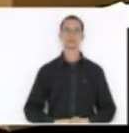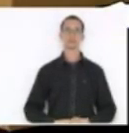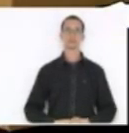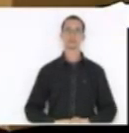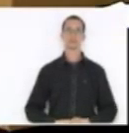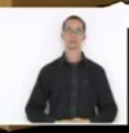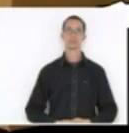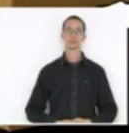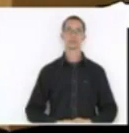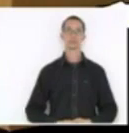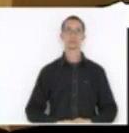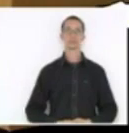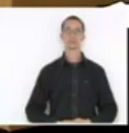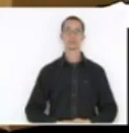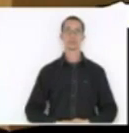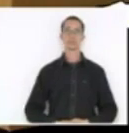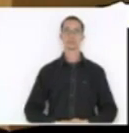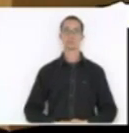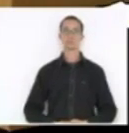Obrigado.